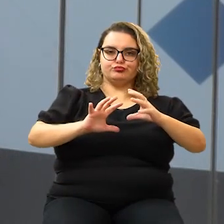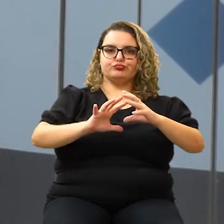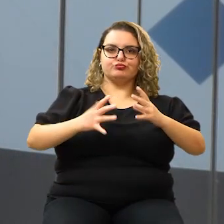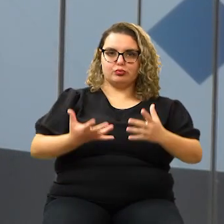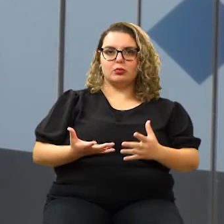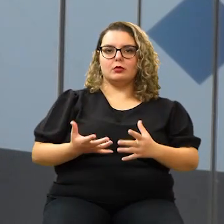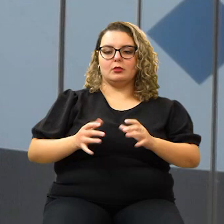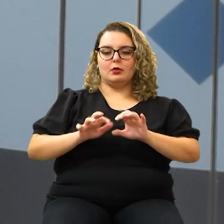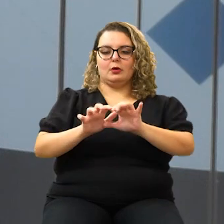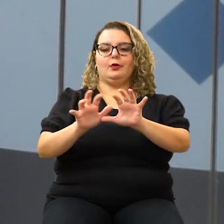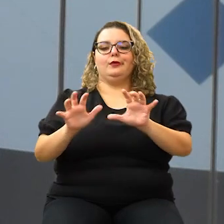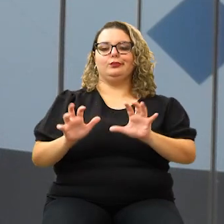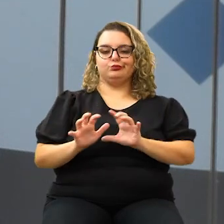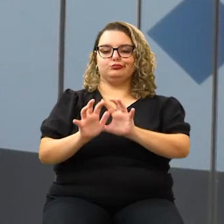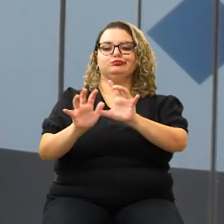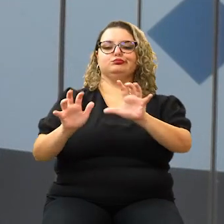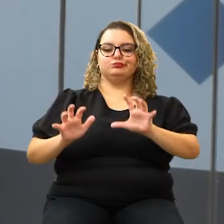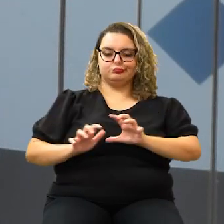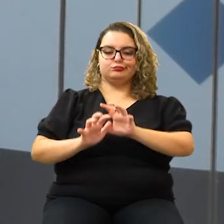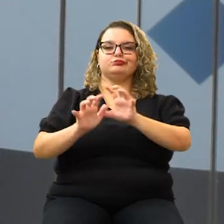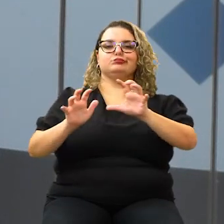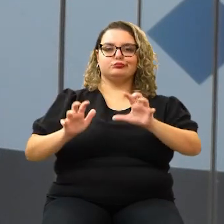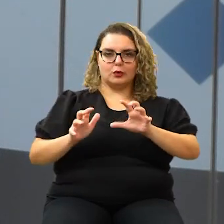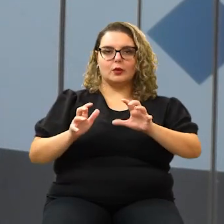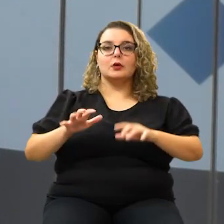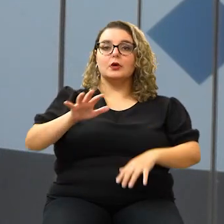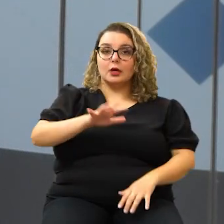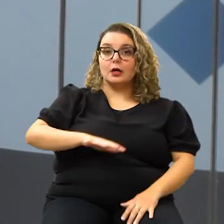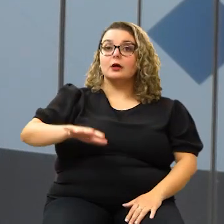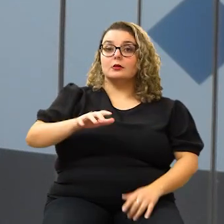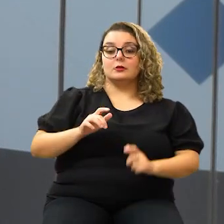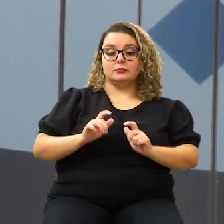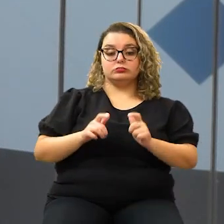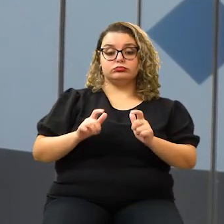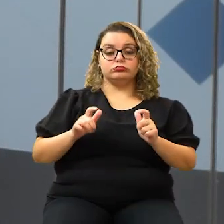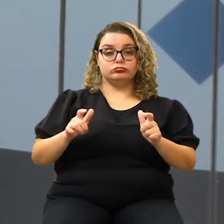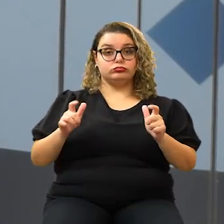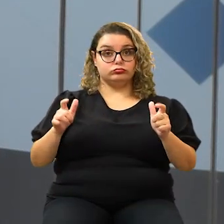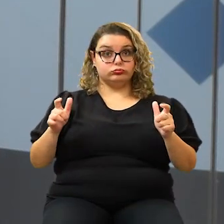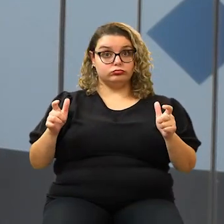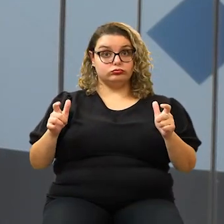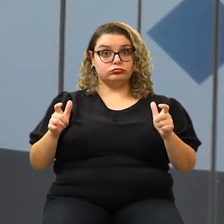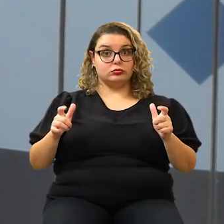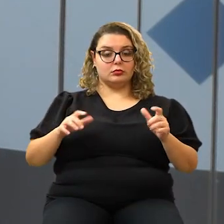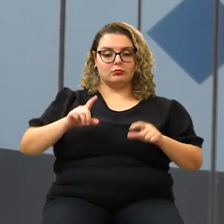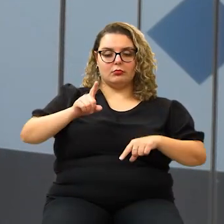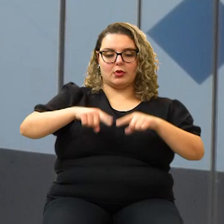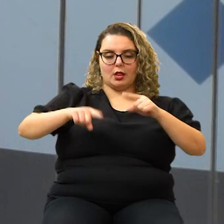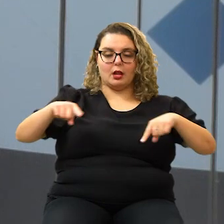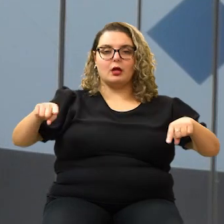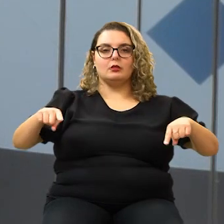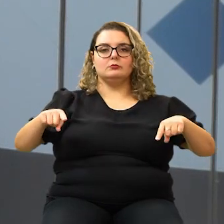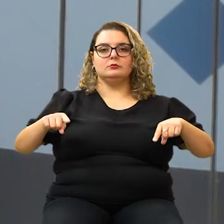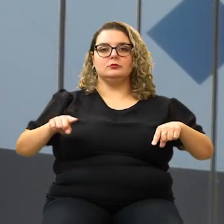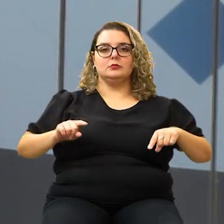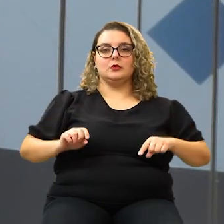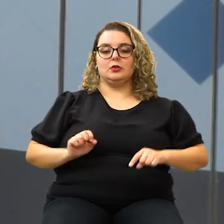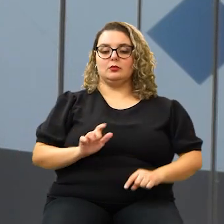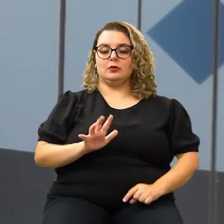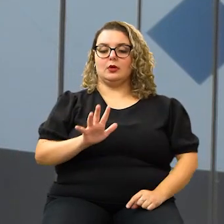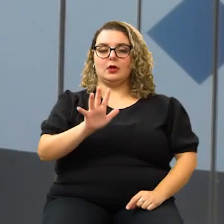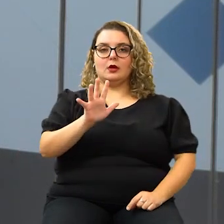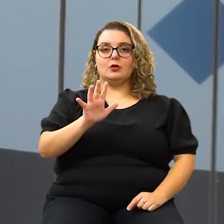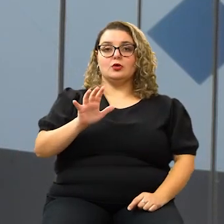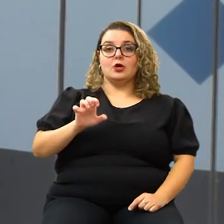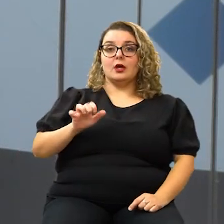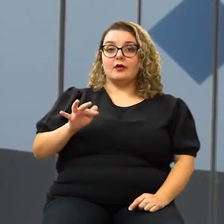esse grande espaço aí onde vai aumentando de forma desordenada a concentração de gases de